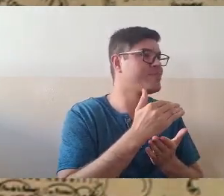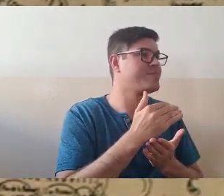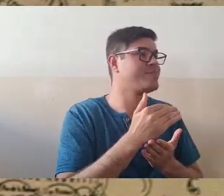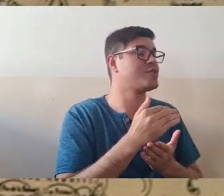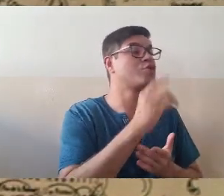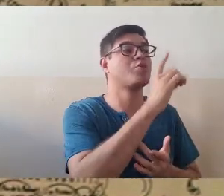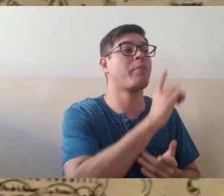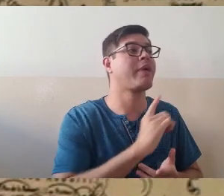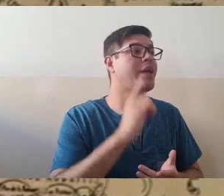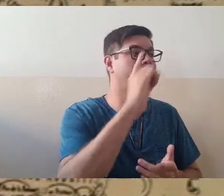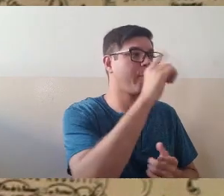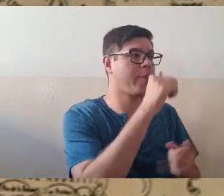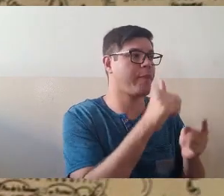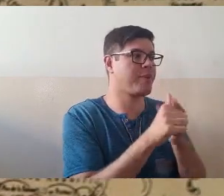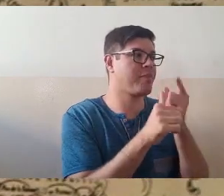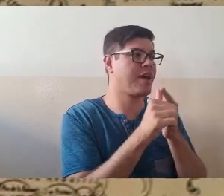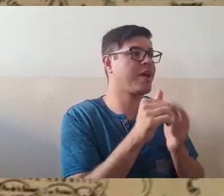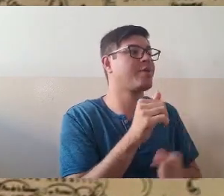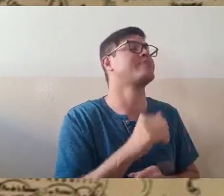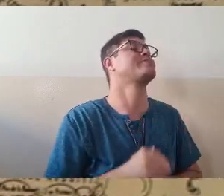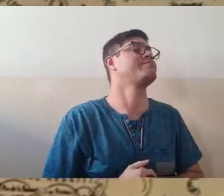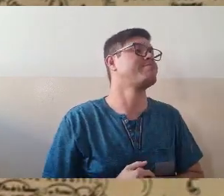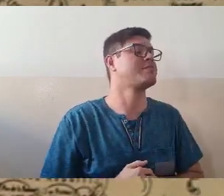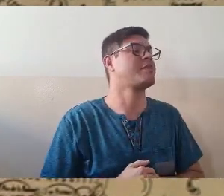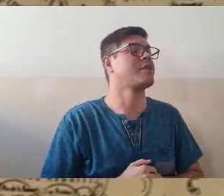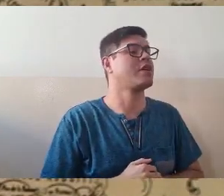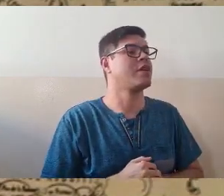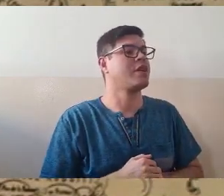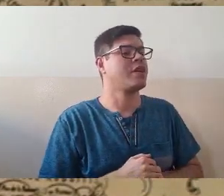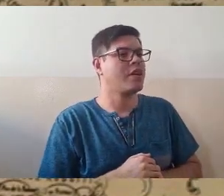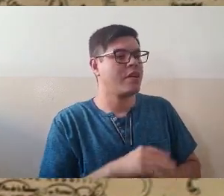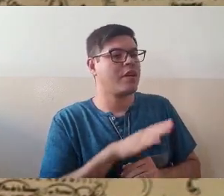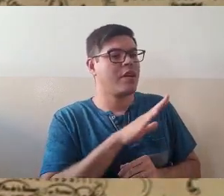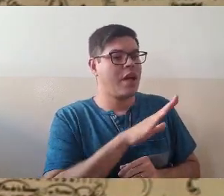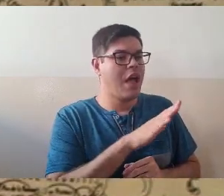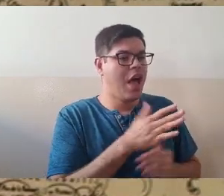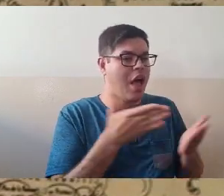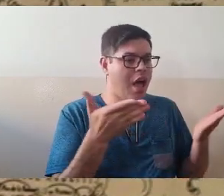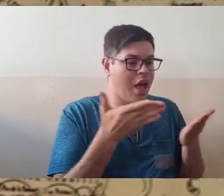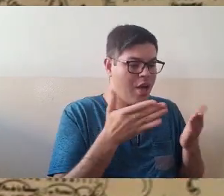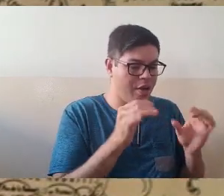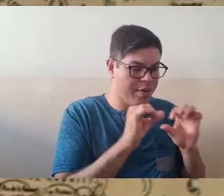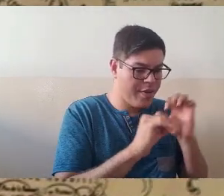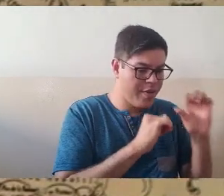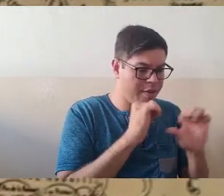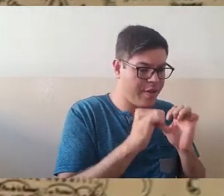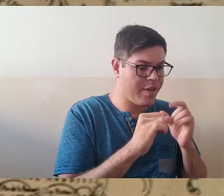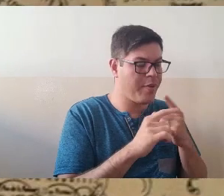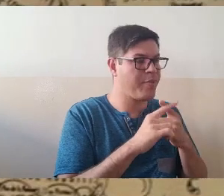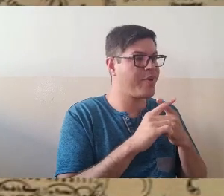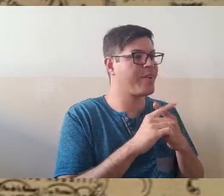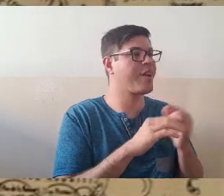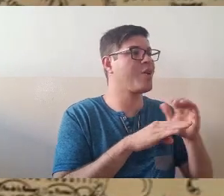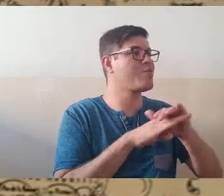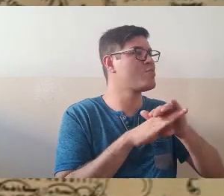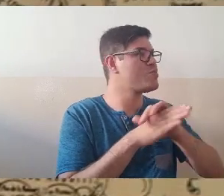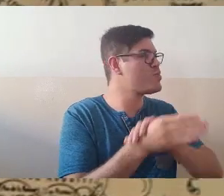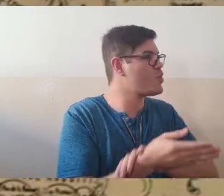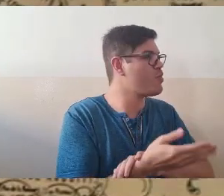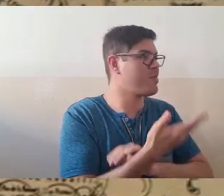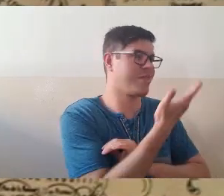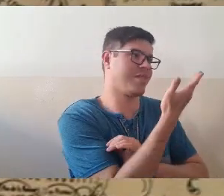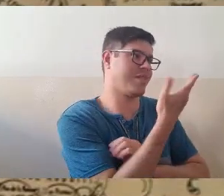volta para a praça, mas nesse modelo, nesse retorno à banda, porque a gente acostumou a ver a banda na praça, no Coreto. Sim. Né?